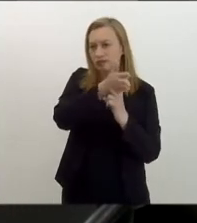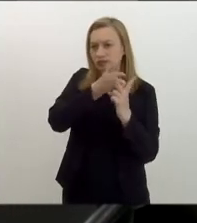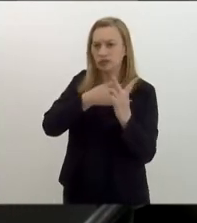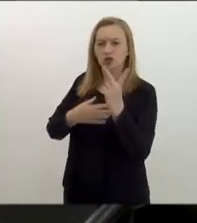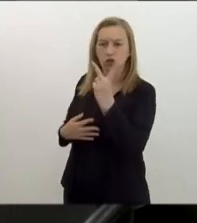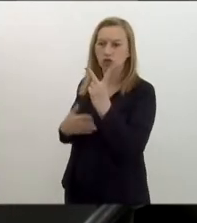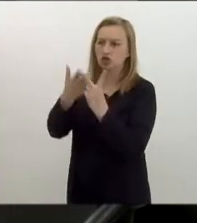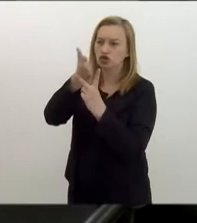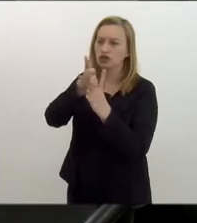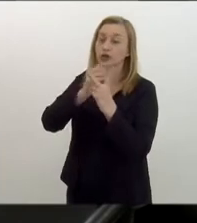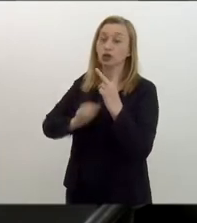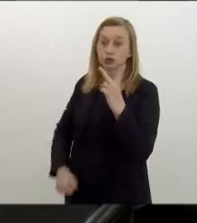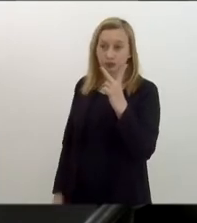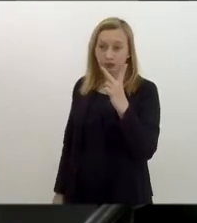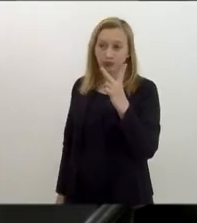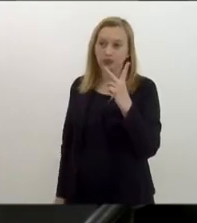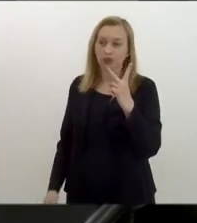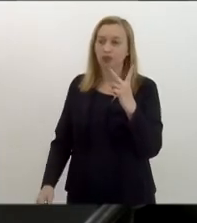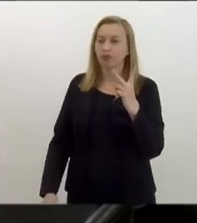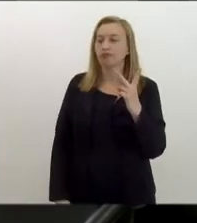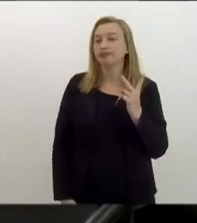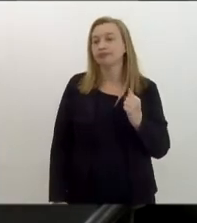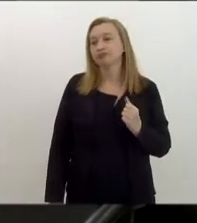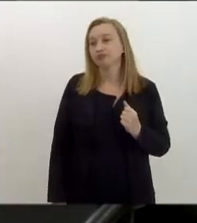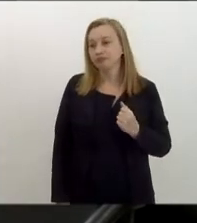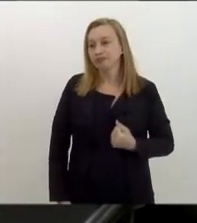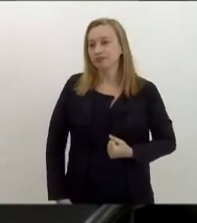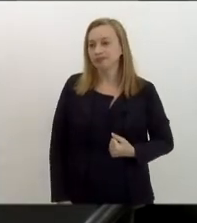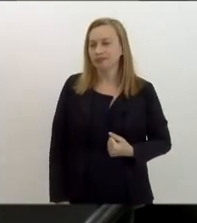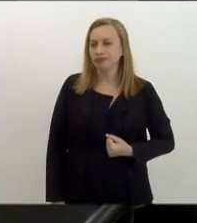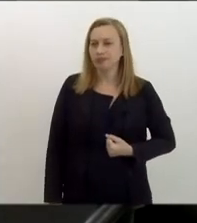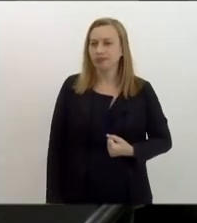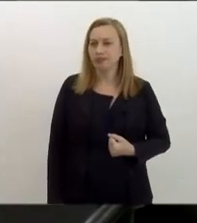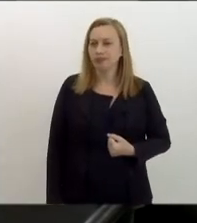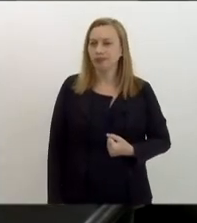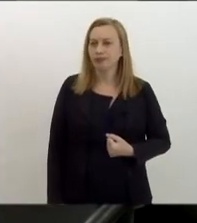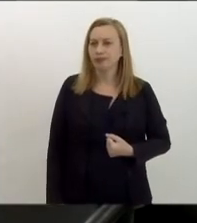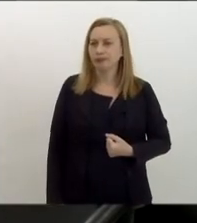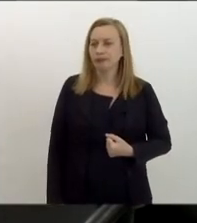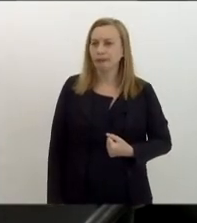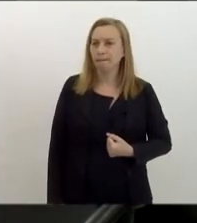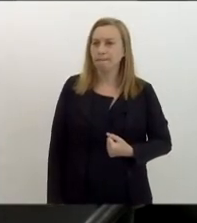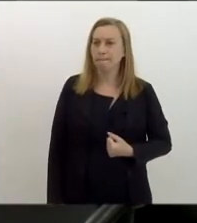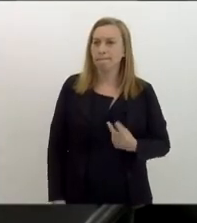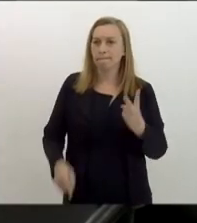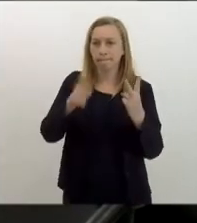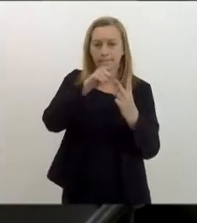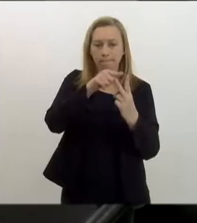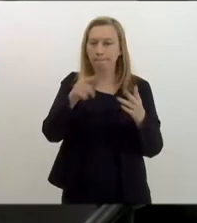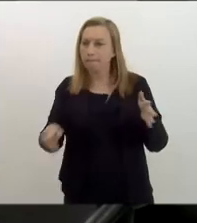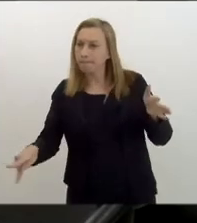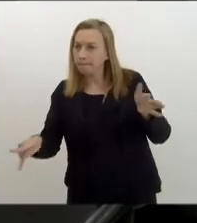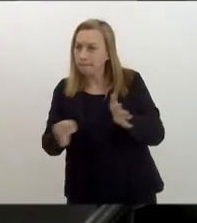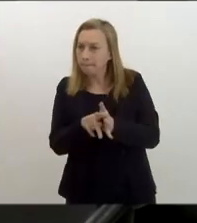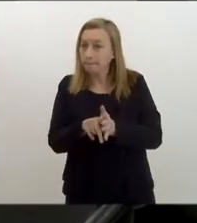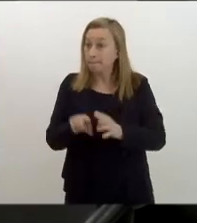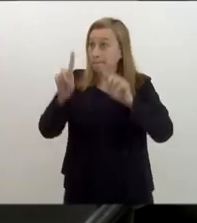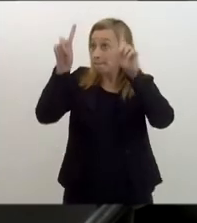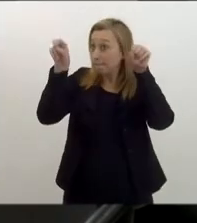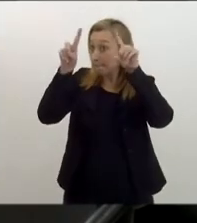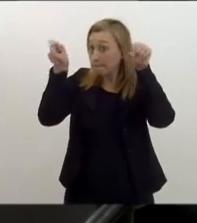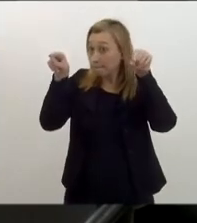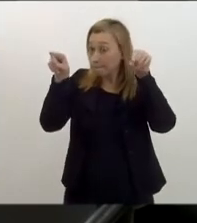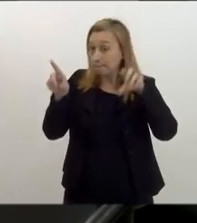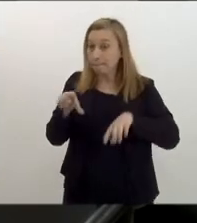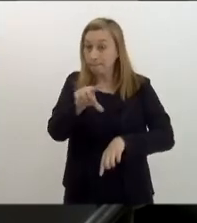né só aquelas que ela é é aquilo que faz parte entre aspas